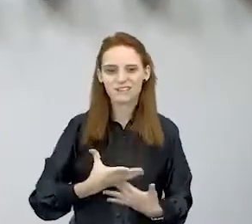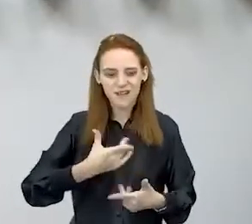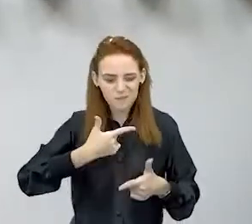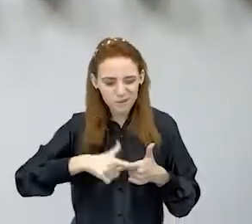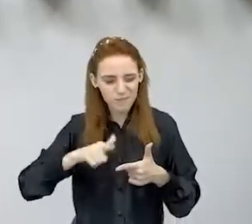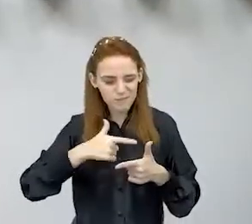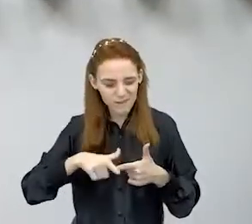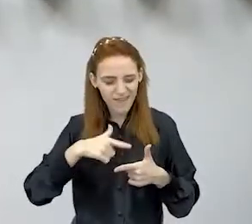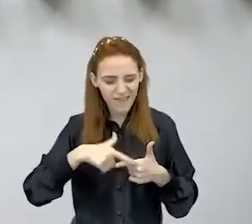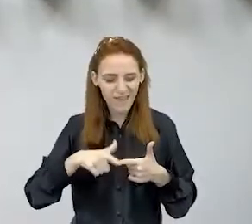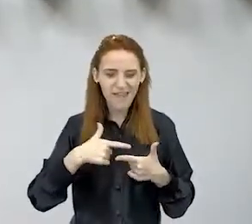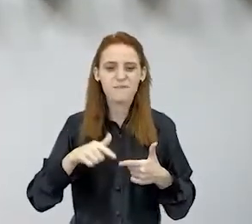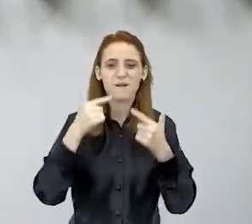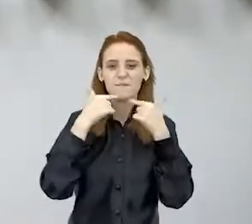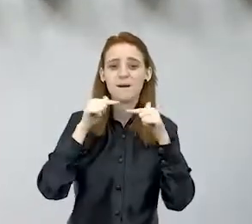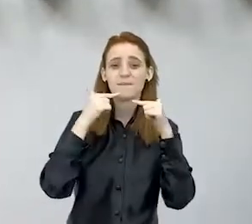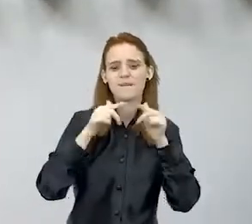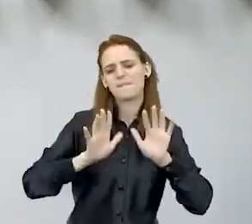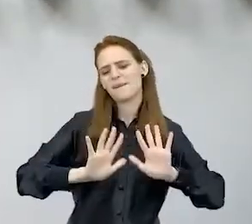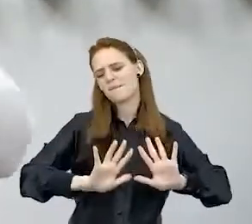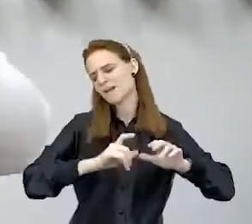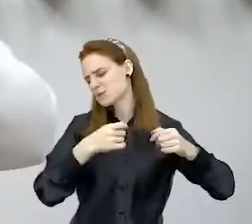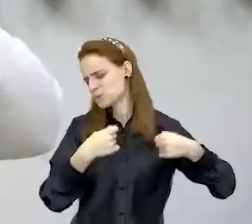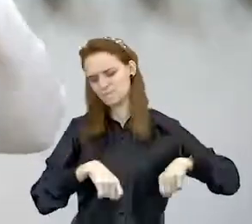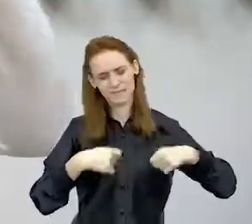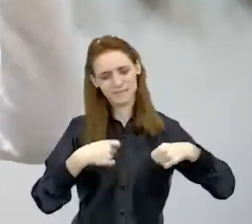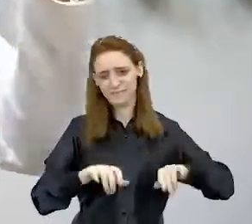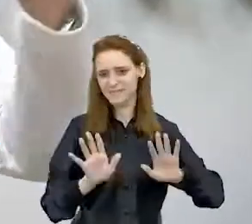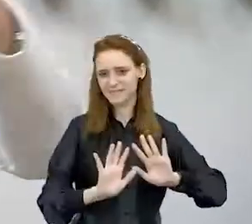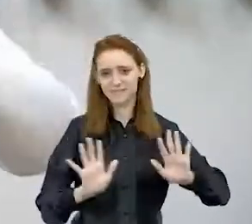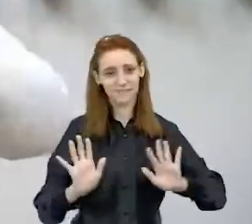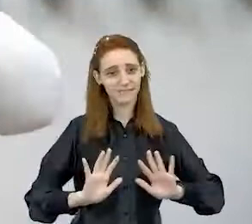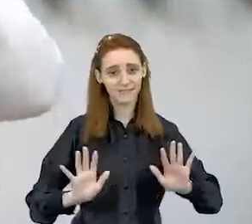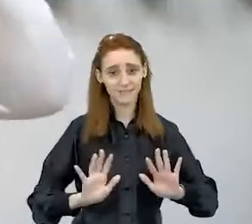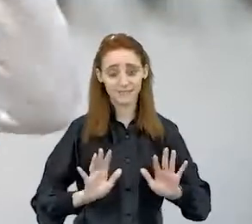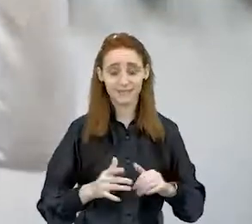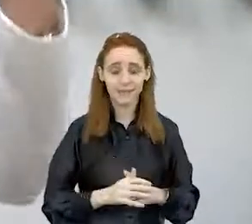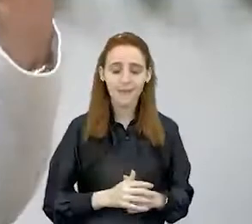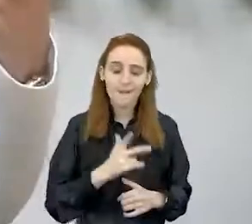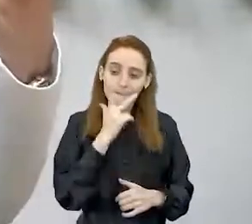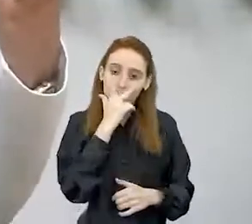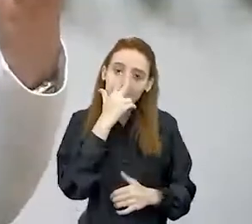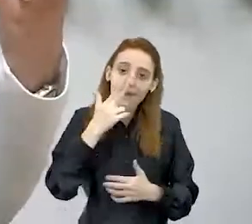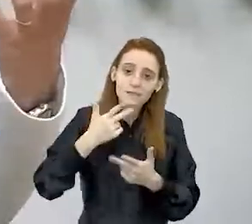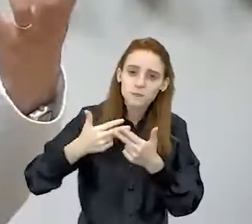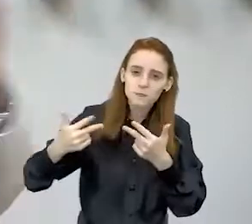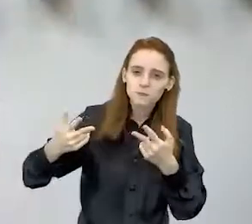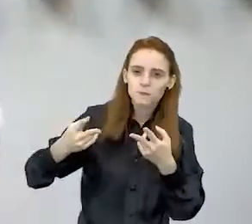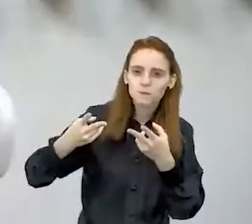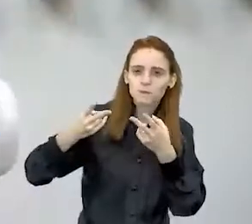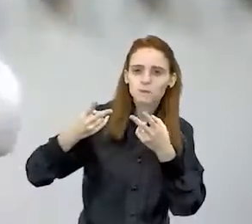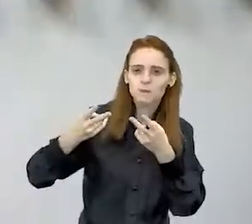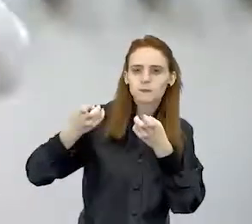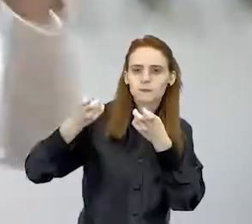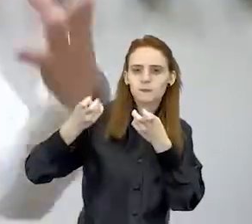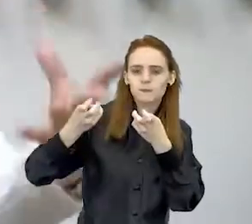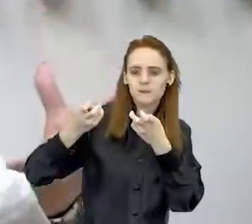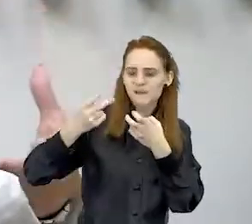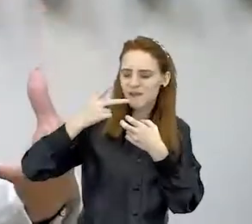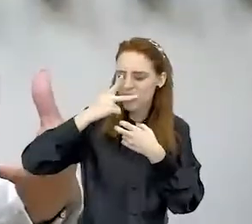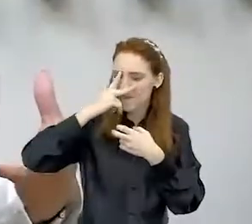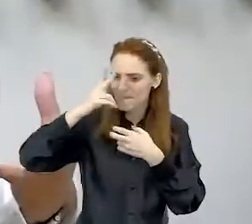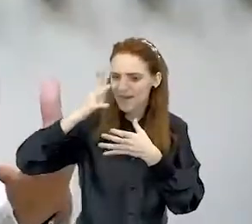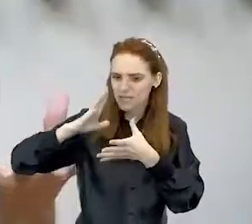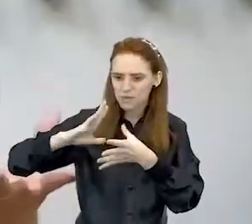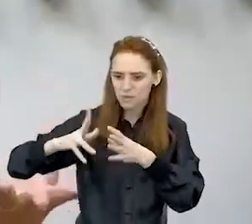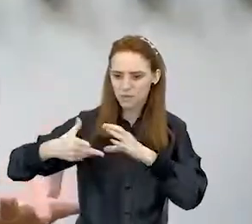problemáticas que às vezes não são necessárias. Eles veem algo, veem coisas que parece que vai destruir o